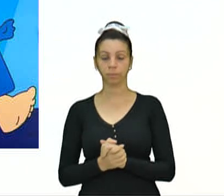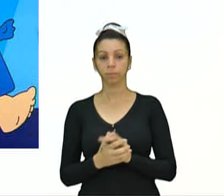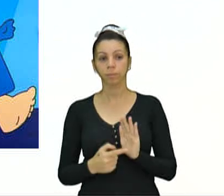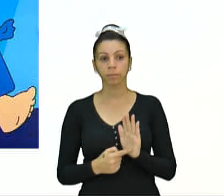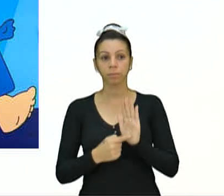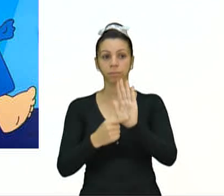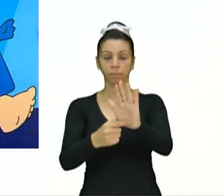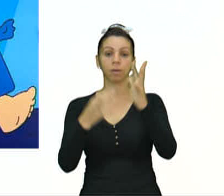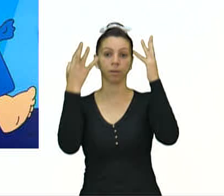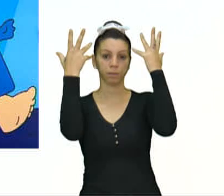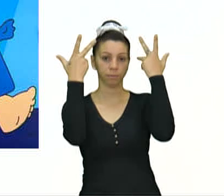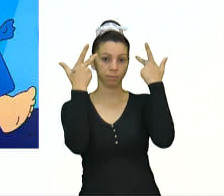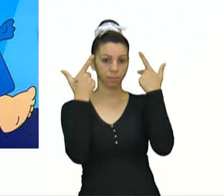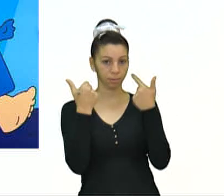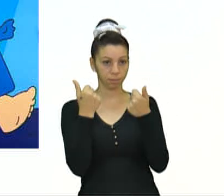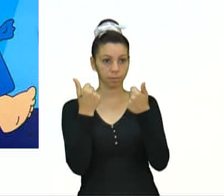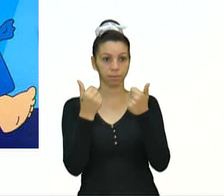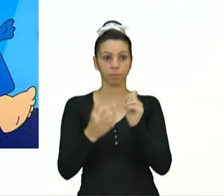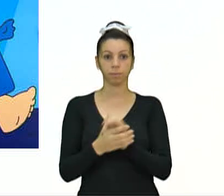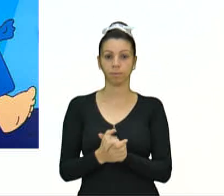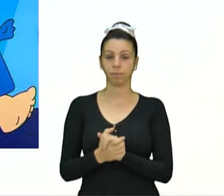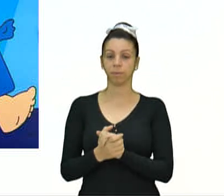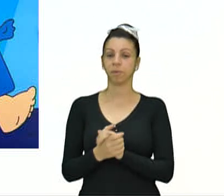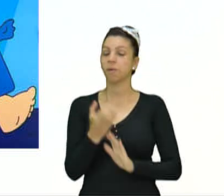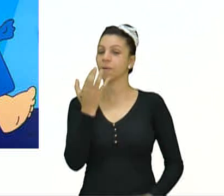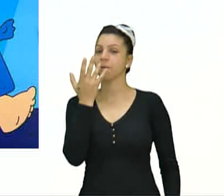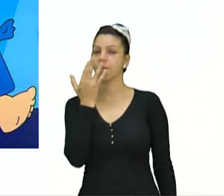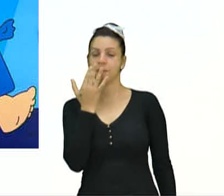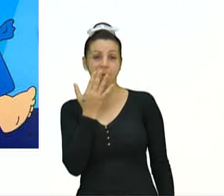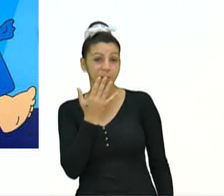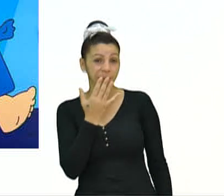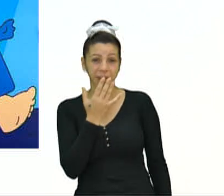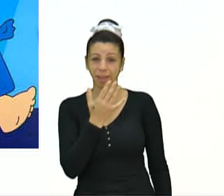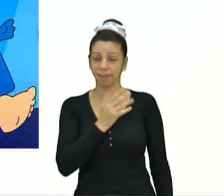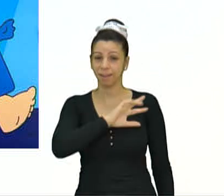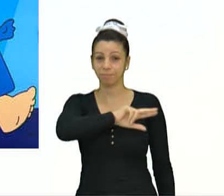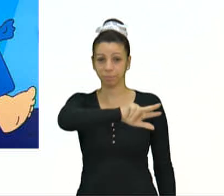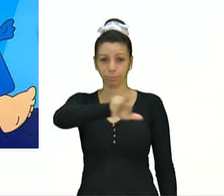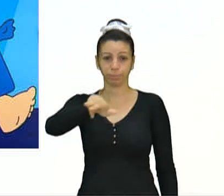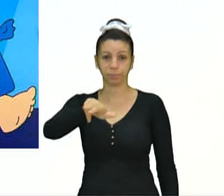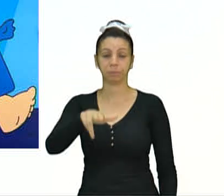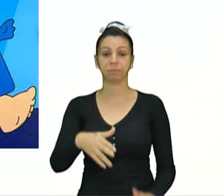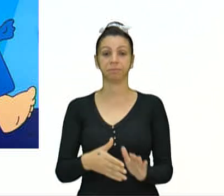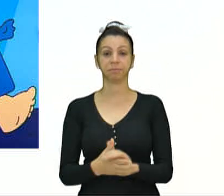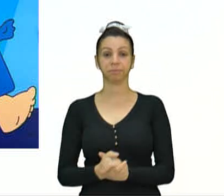representadas por animais, né? São bem coloridos, inclusive.